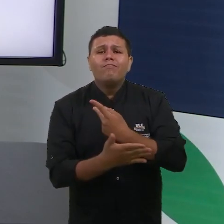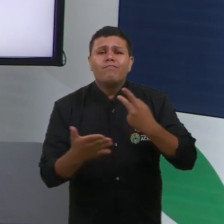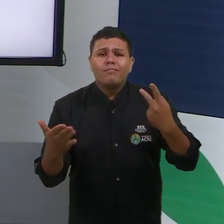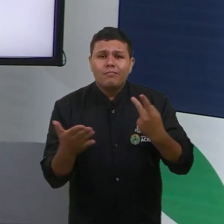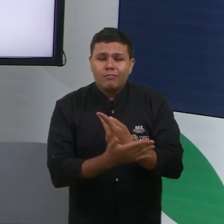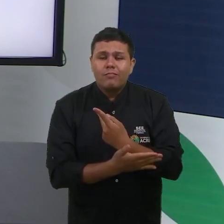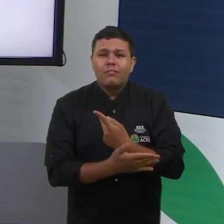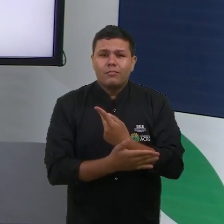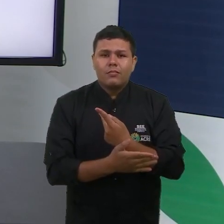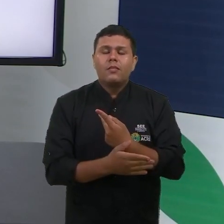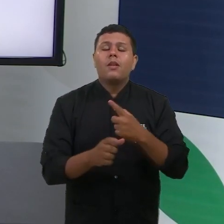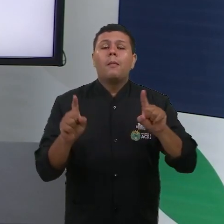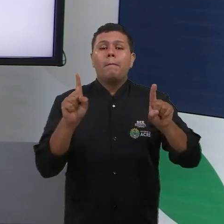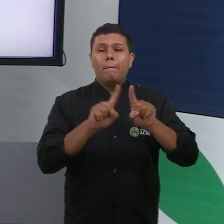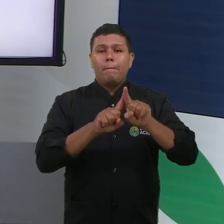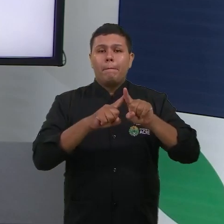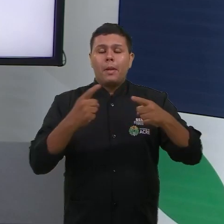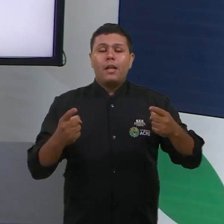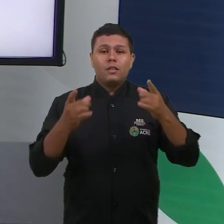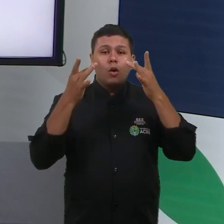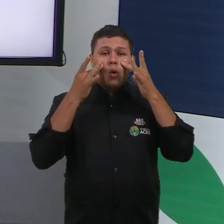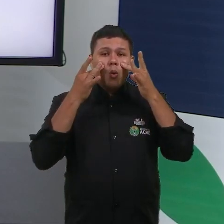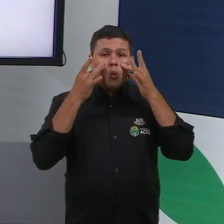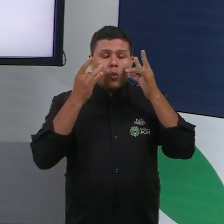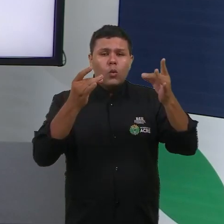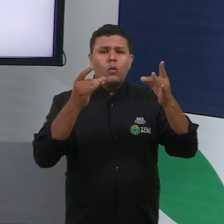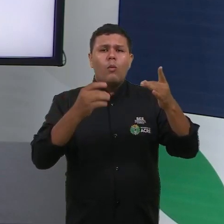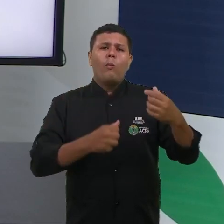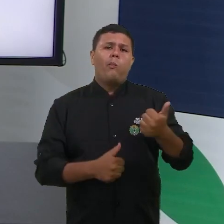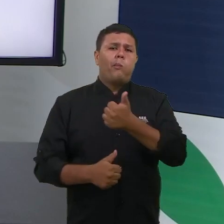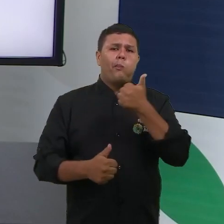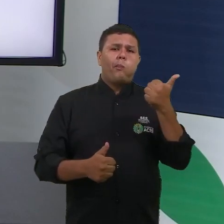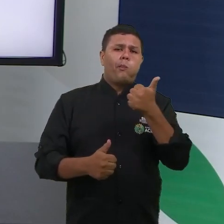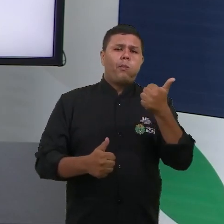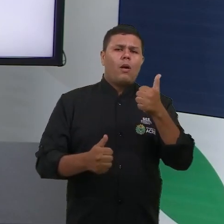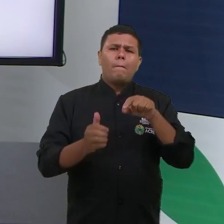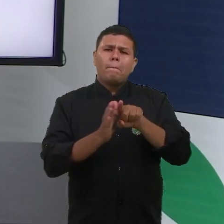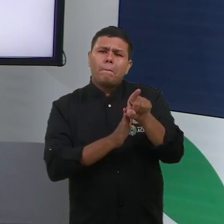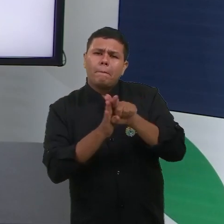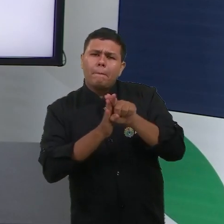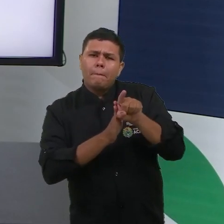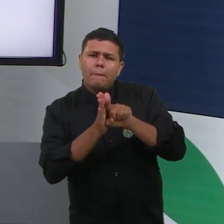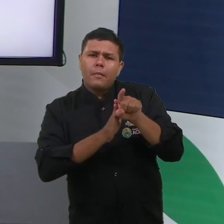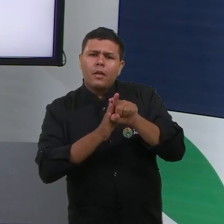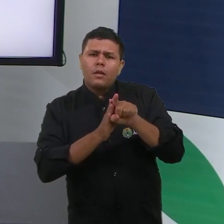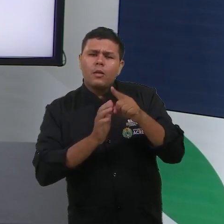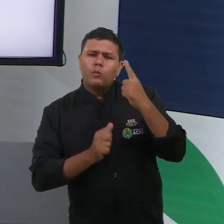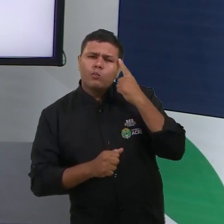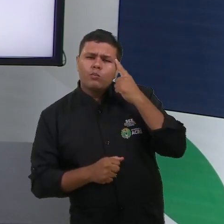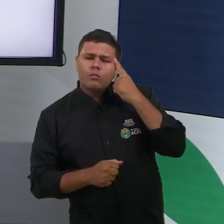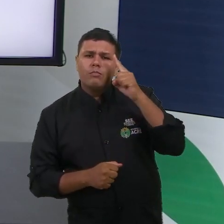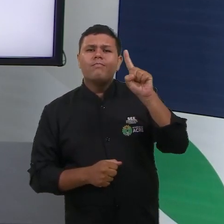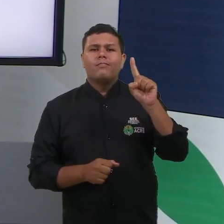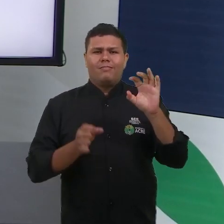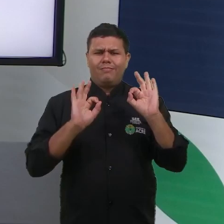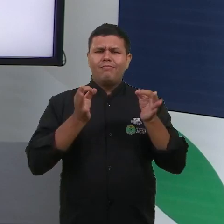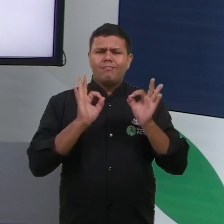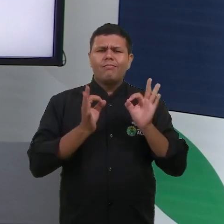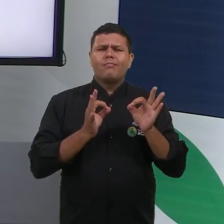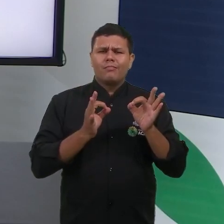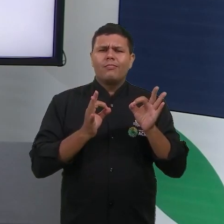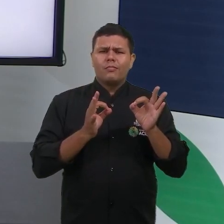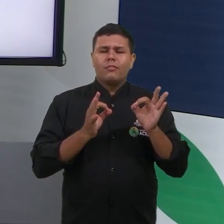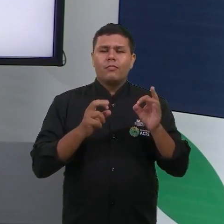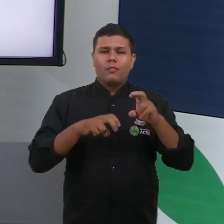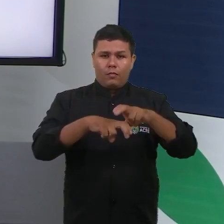o seu mérito pelo fato de começar a ser o primeiro a questionar sobre essas ideias, tá certo? Então, por isso ele